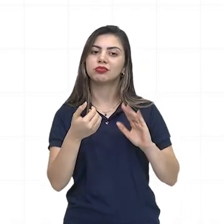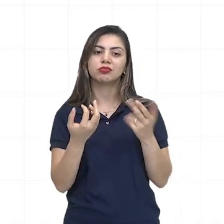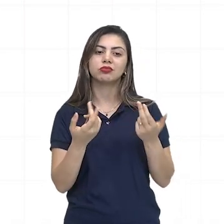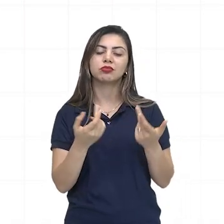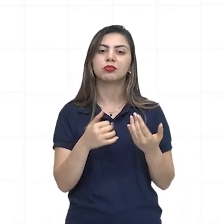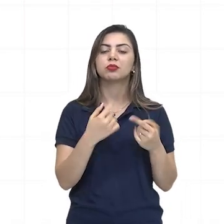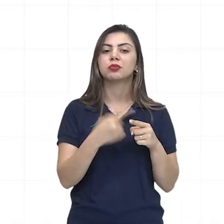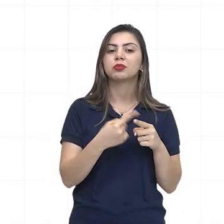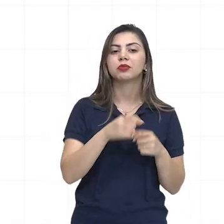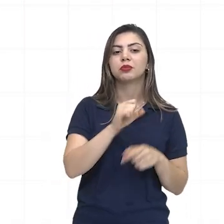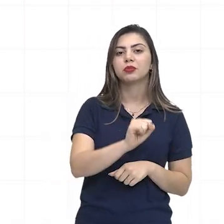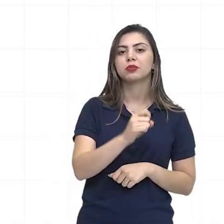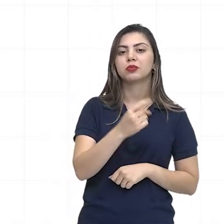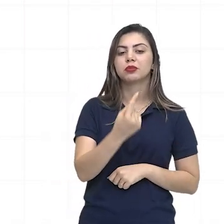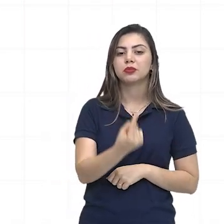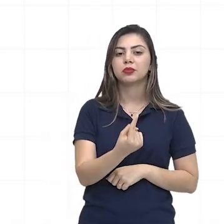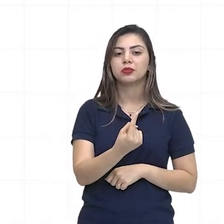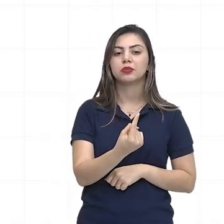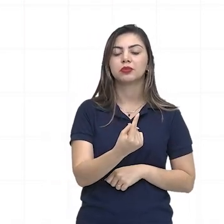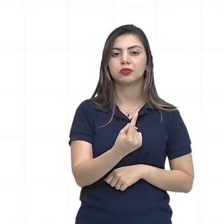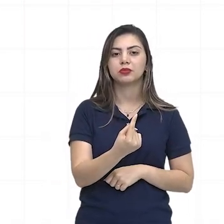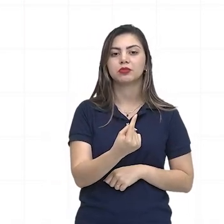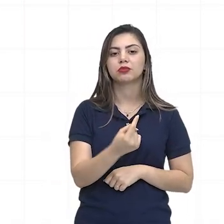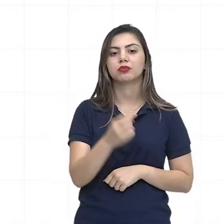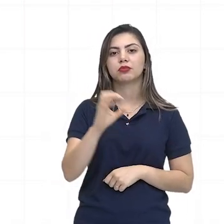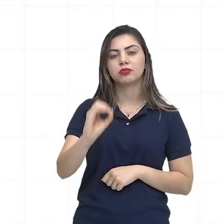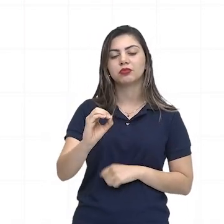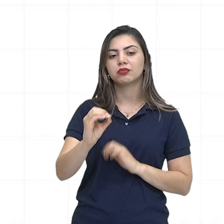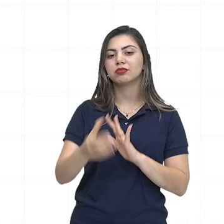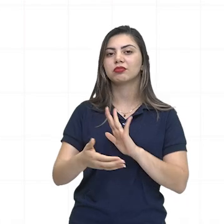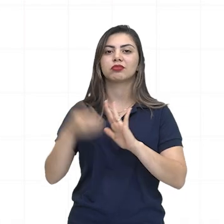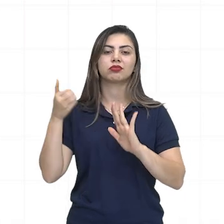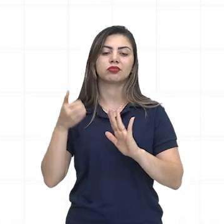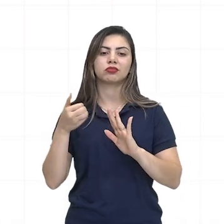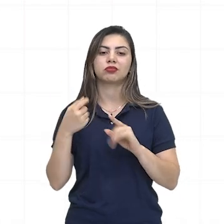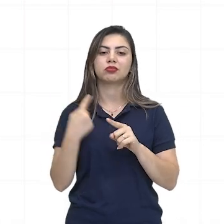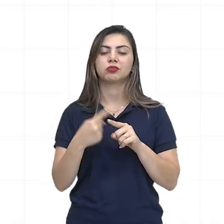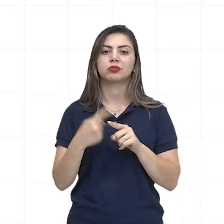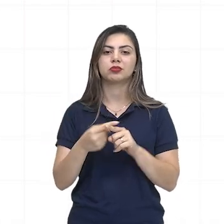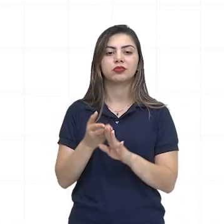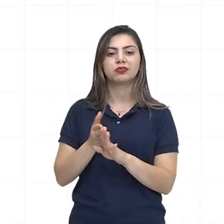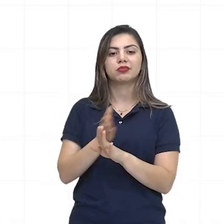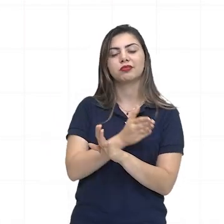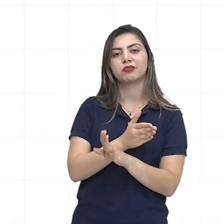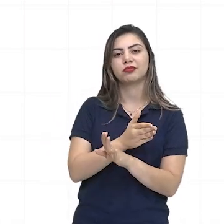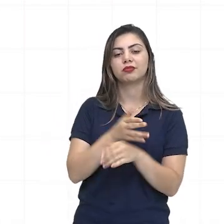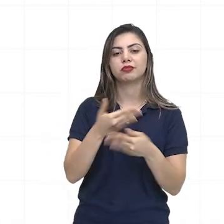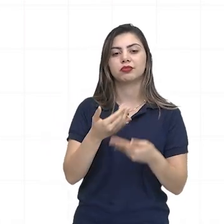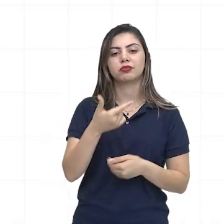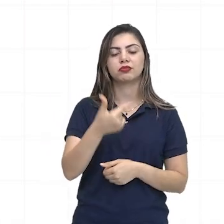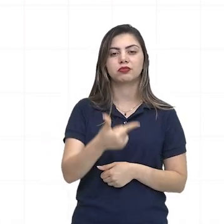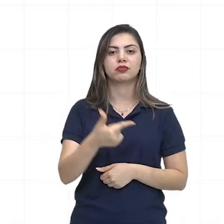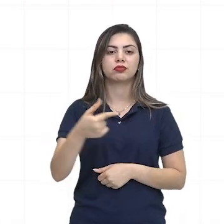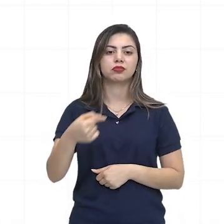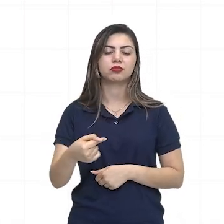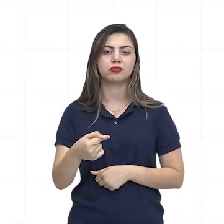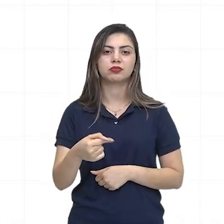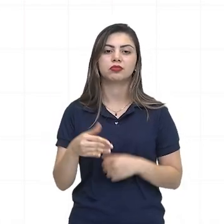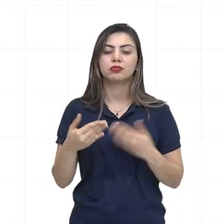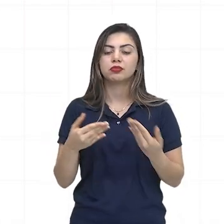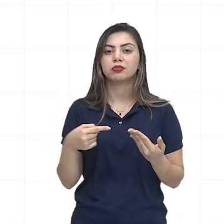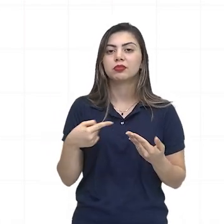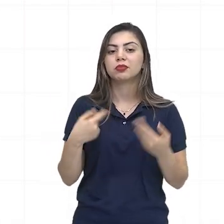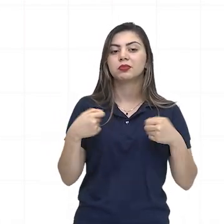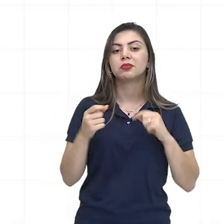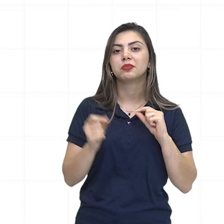81. E quem é o 0,27? Ele é simplesmente o 27. Então, na verdade, a